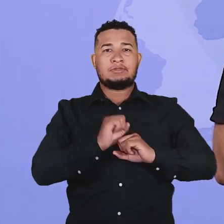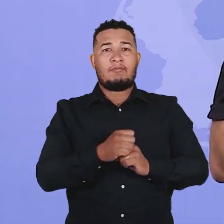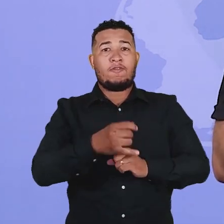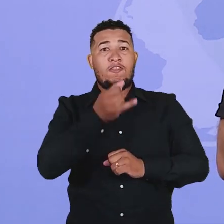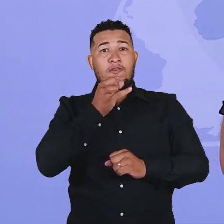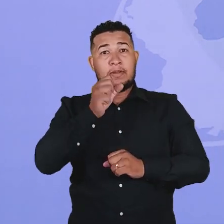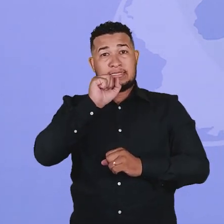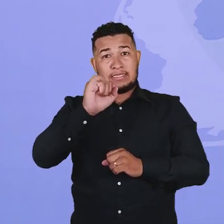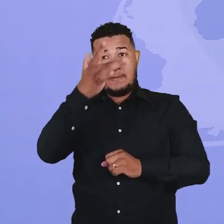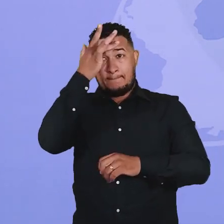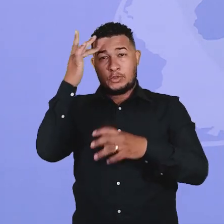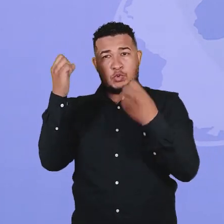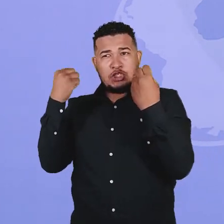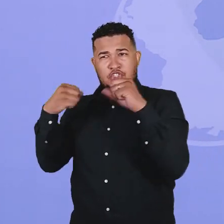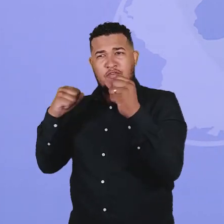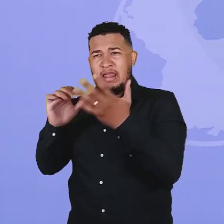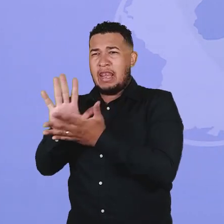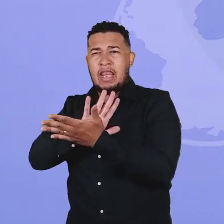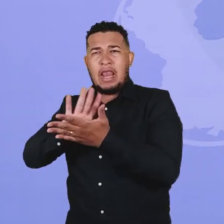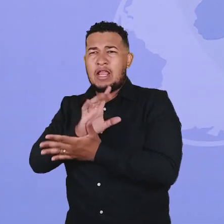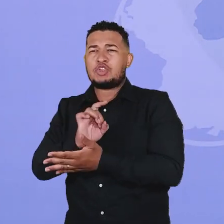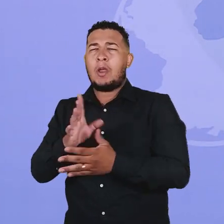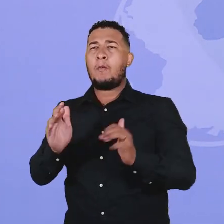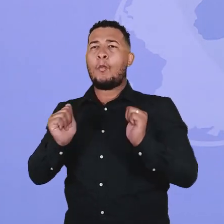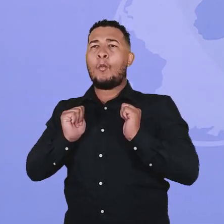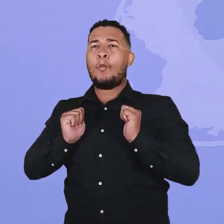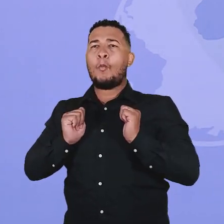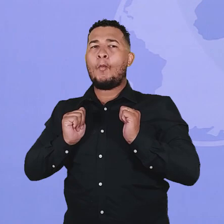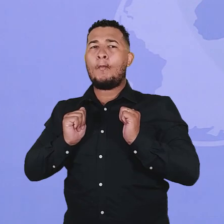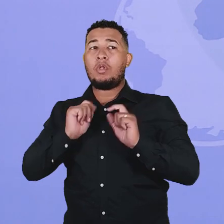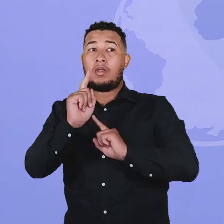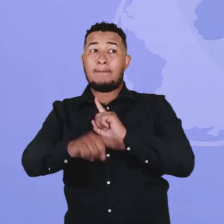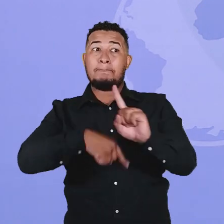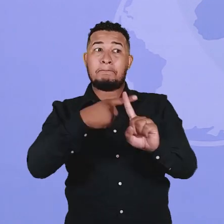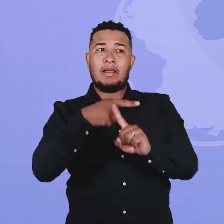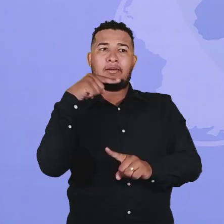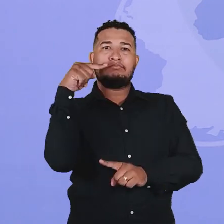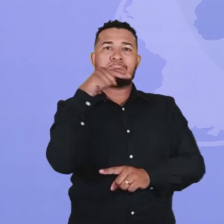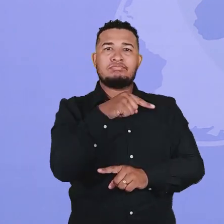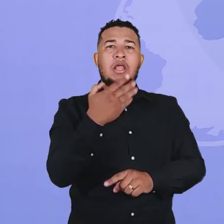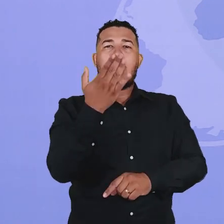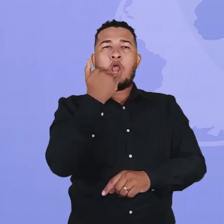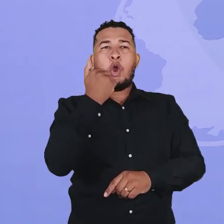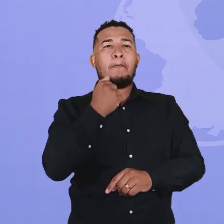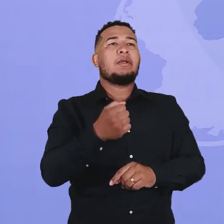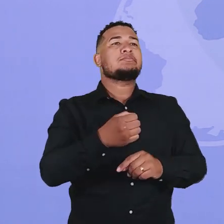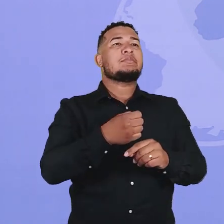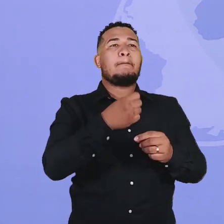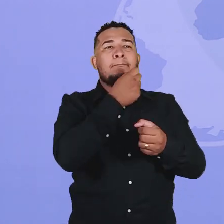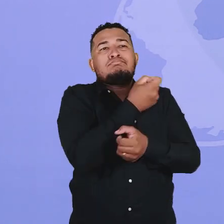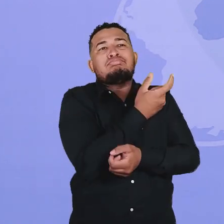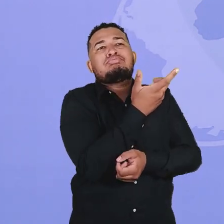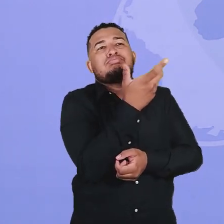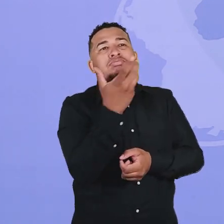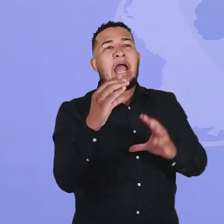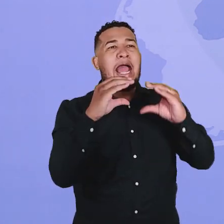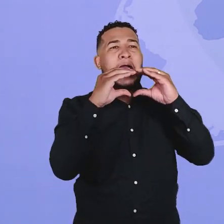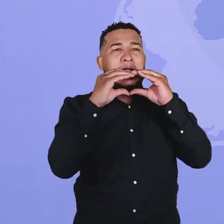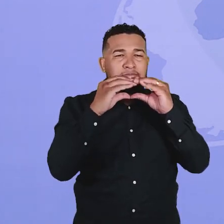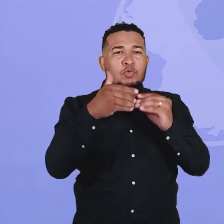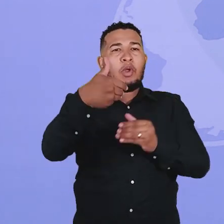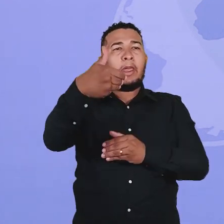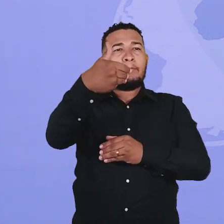num nível alto de sedentarismo e também atrelado com uma má alimentação, isso é um casamento destrutivo. Nós temos